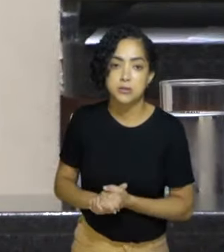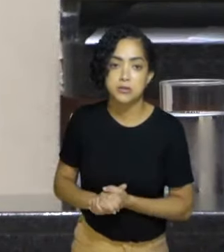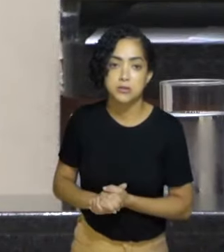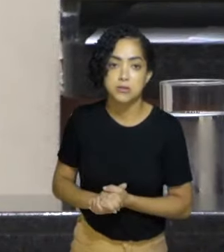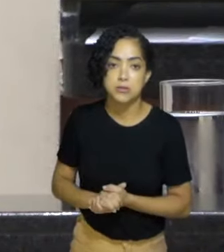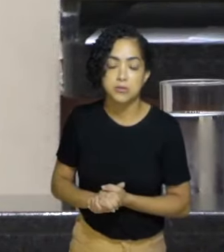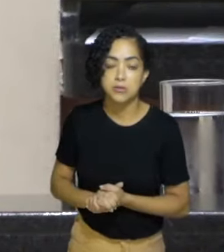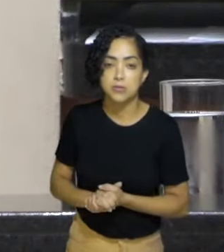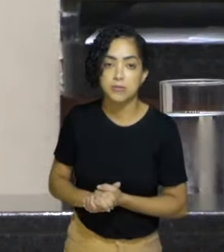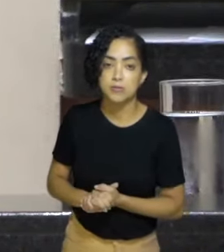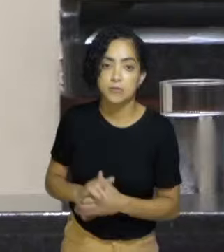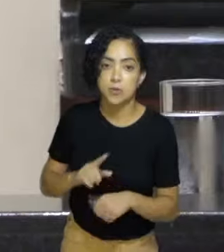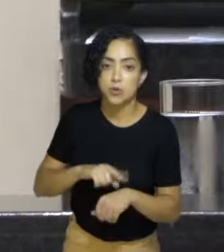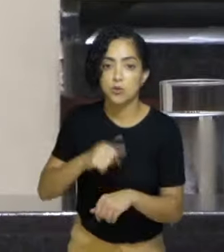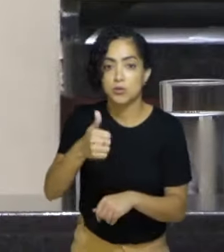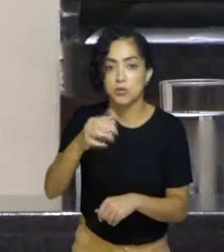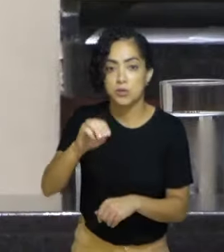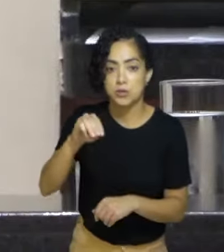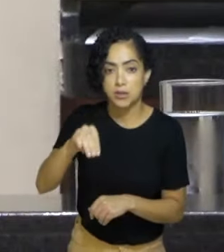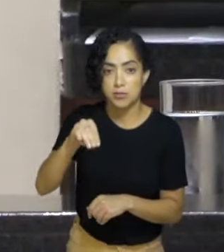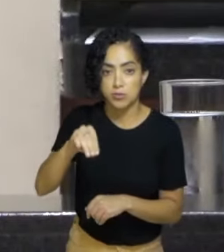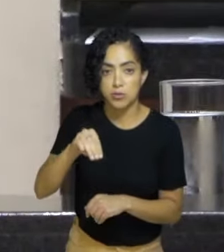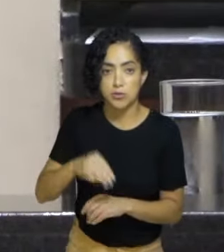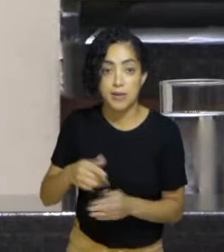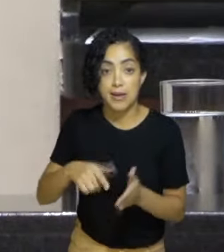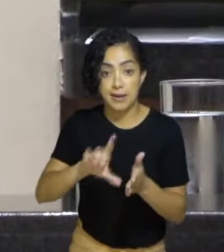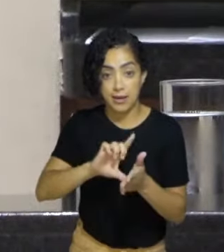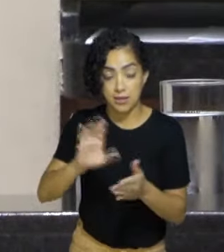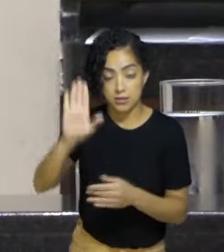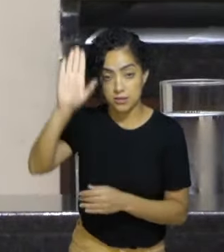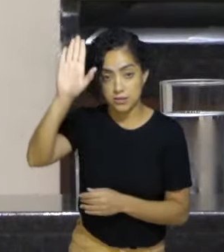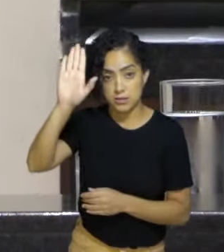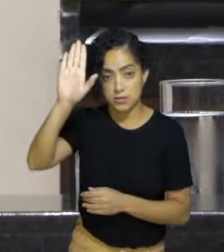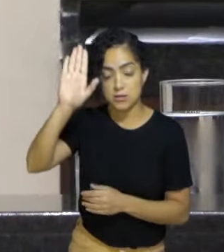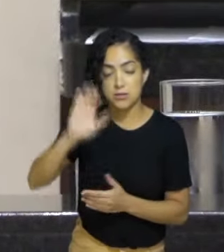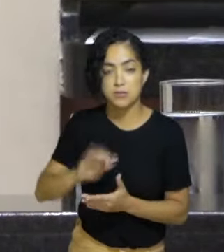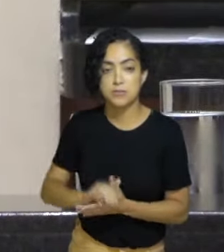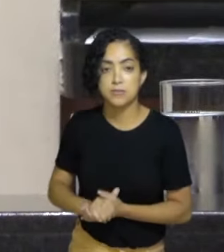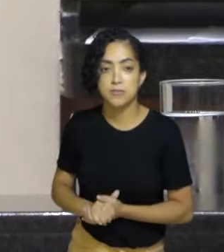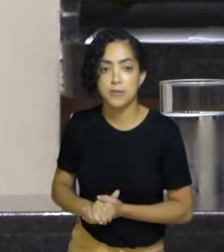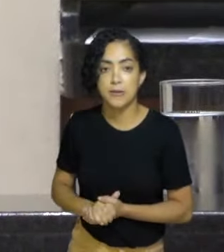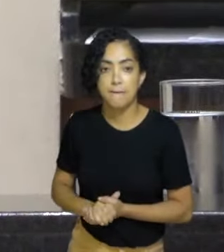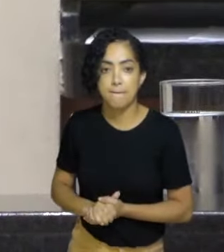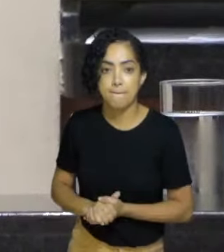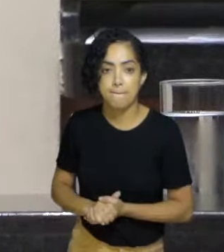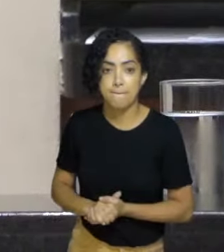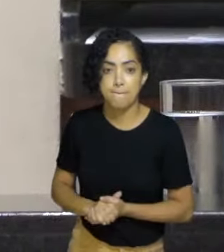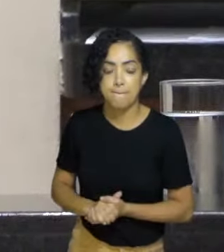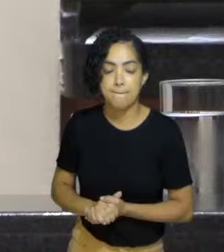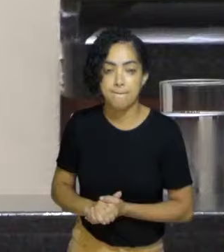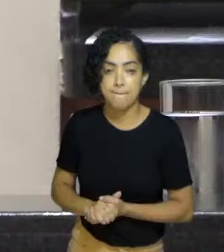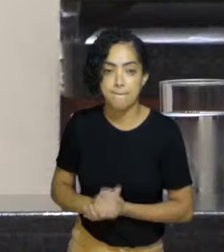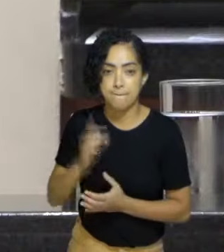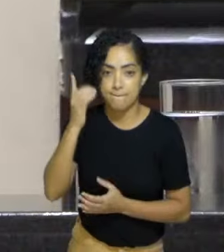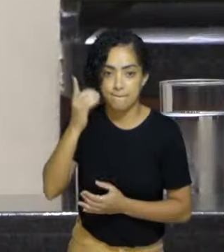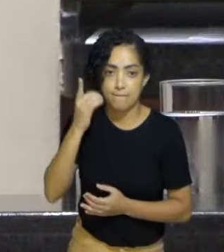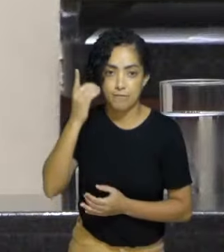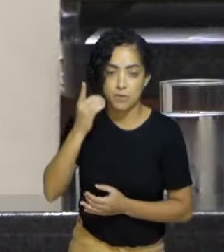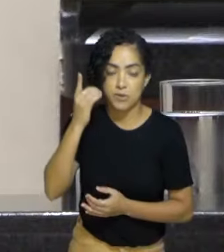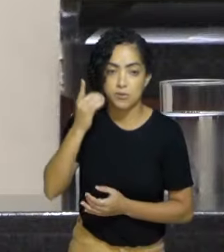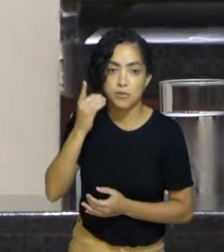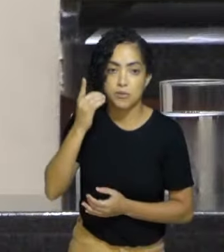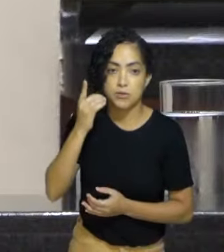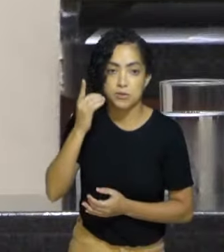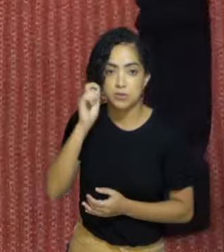o tempo de até 10 minutos, antes, porém, sem prejuízo da fala, pela ordem, deputado